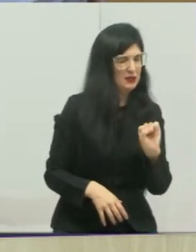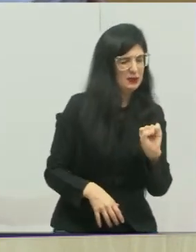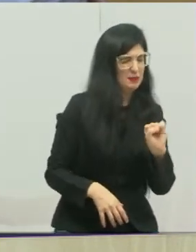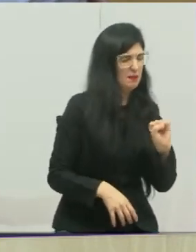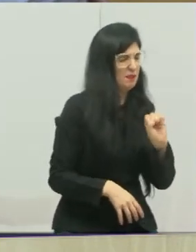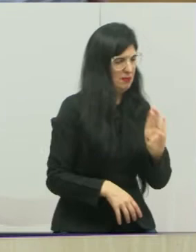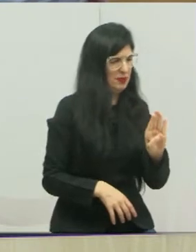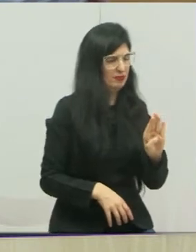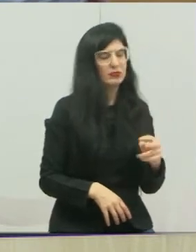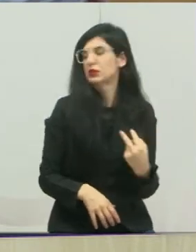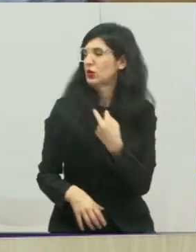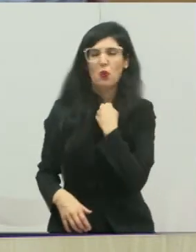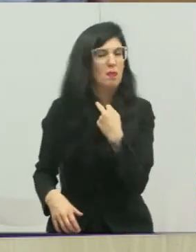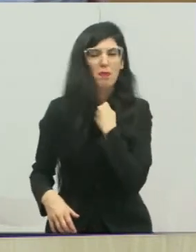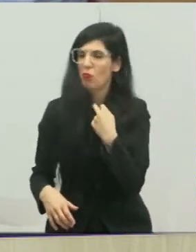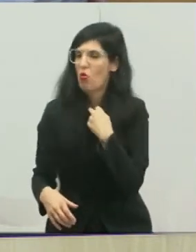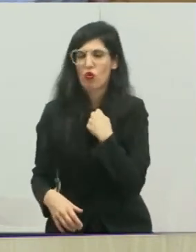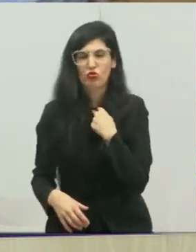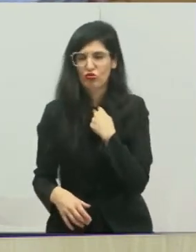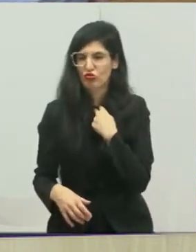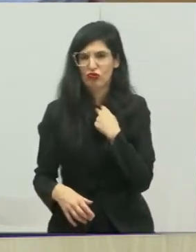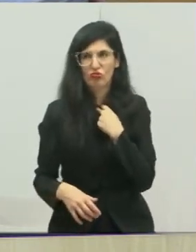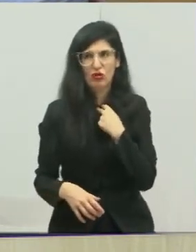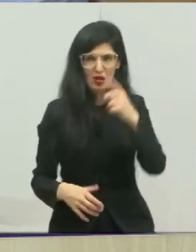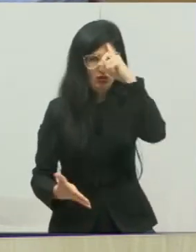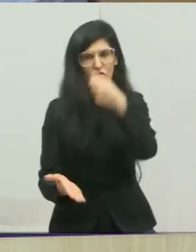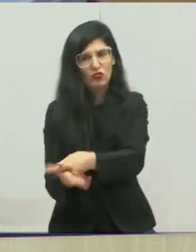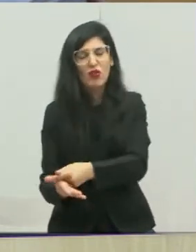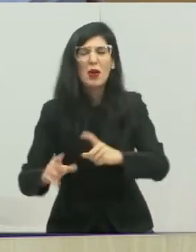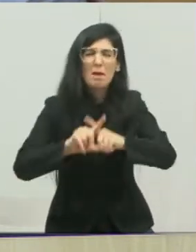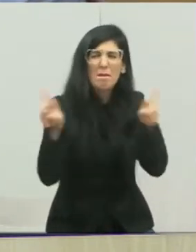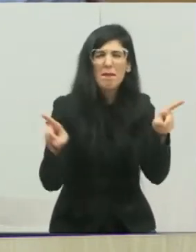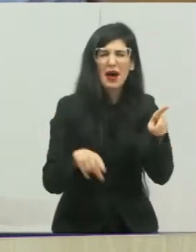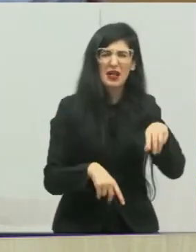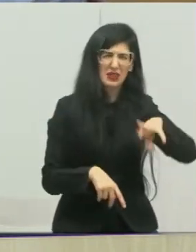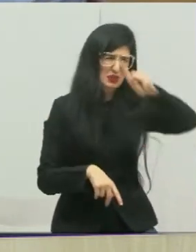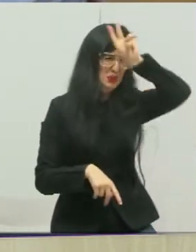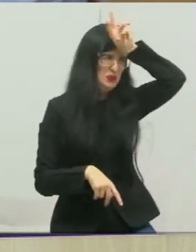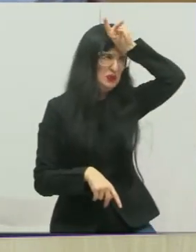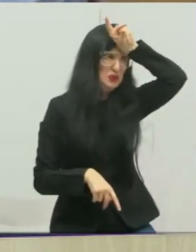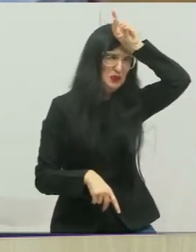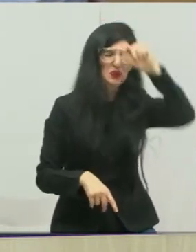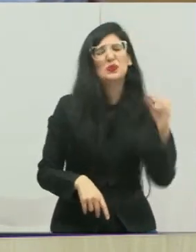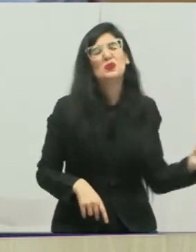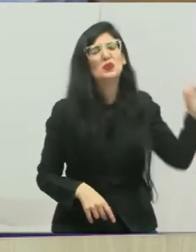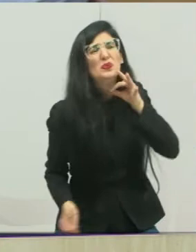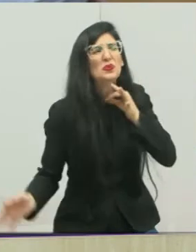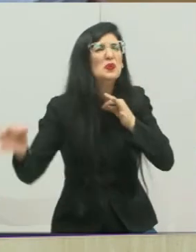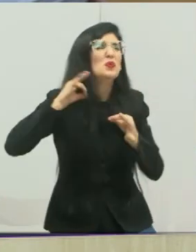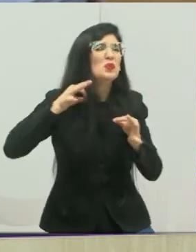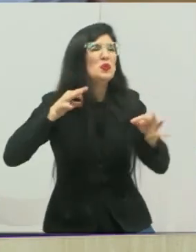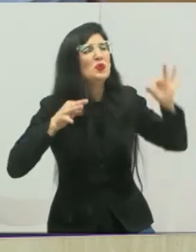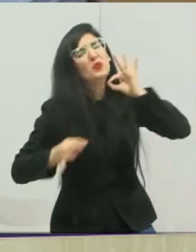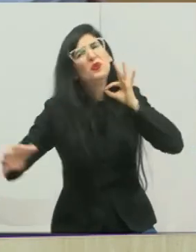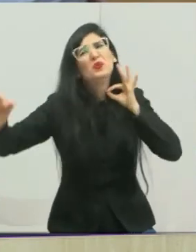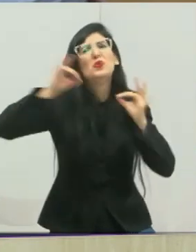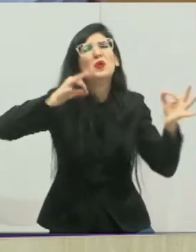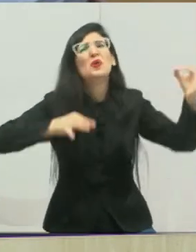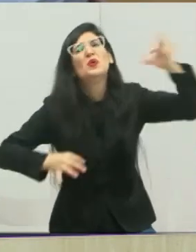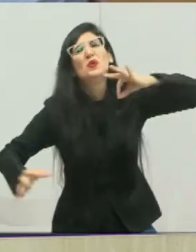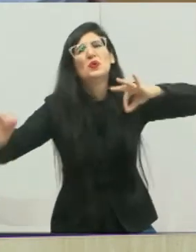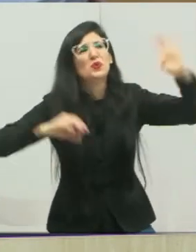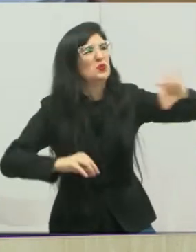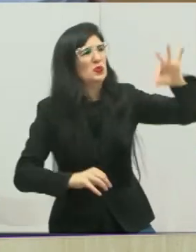de abandono, depósito de lixo, criadouro de todas as espécies de animais e insetos peçonhentos, e o que é pior, reduto de